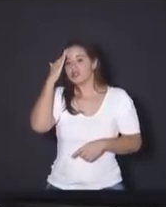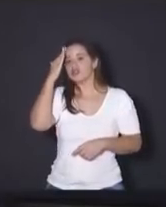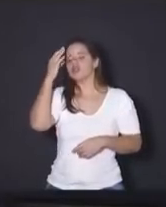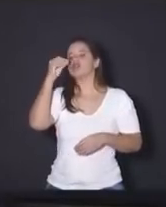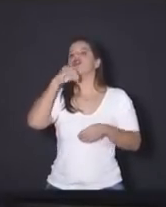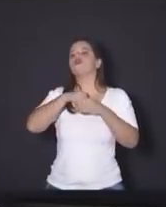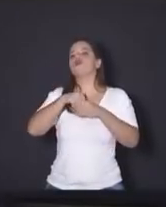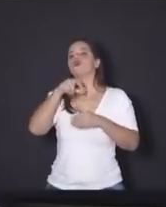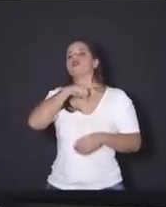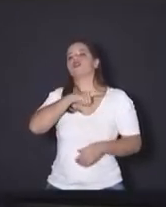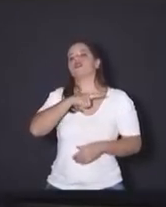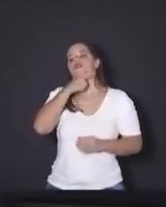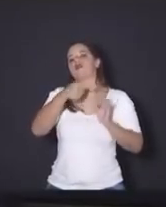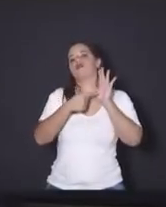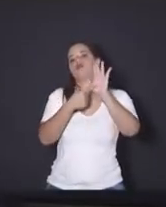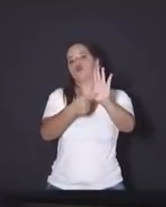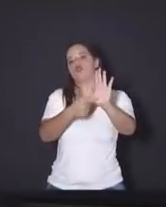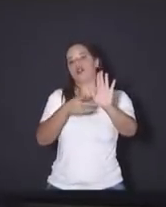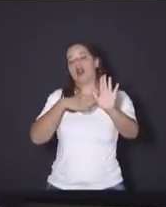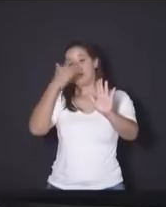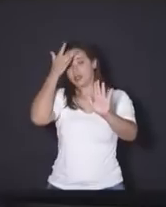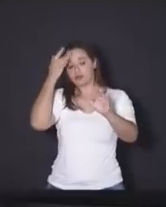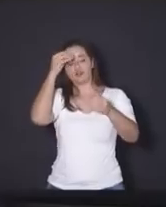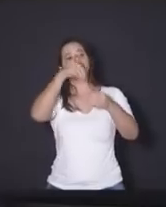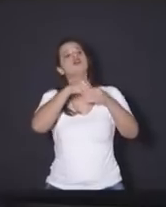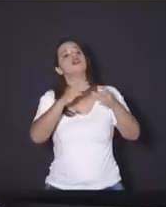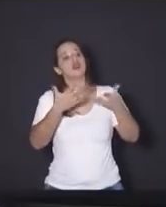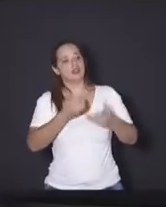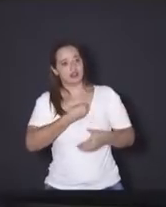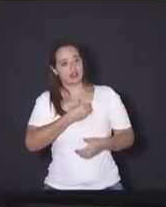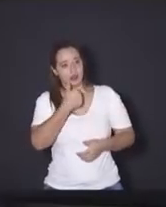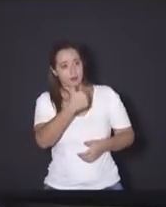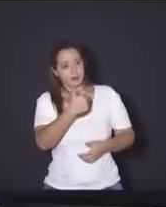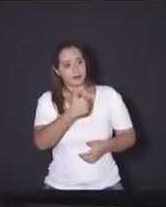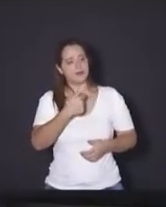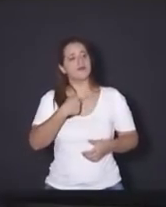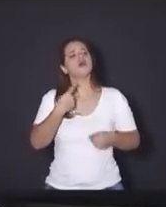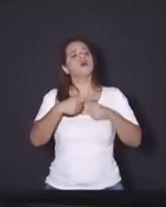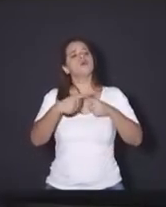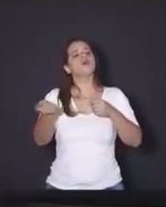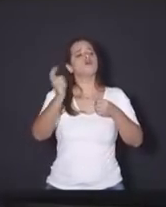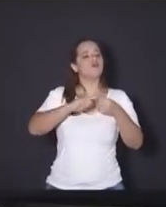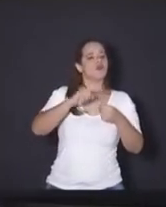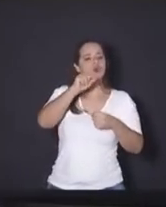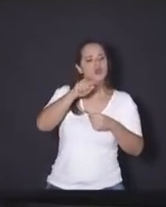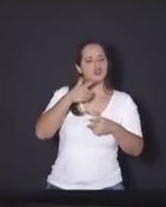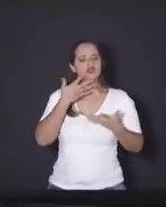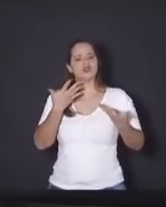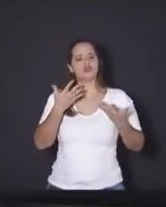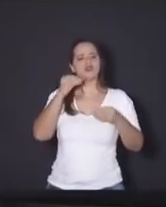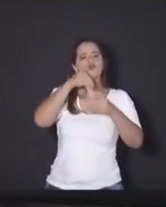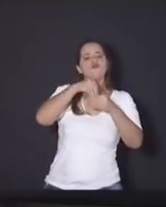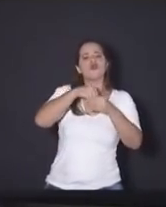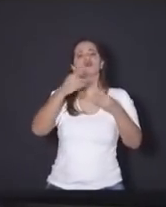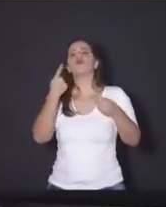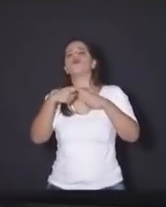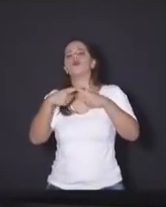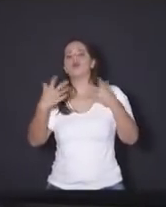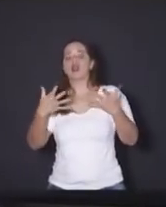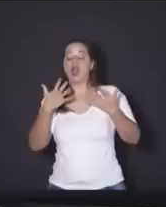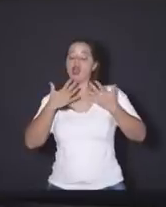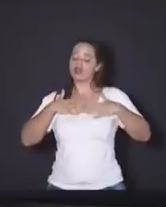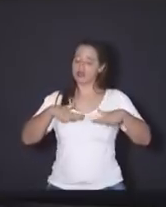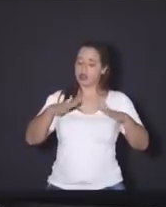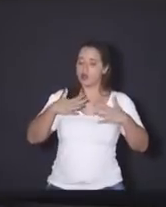volte pra quem tem que prestar conta dos meus leitores que olha aí como é que você tá como é que porque voltou isso esse questionamento essa tranquilidade e